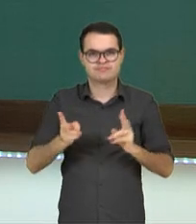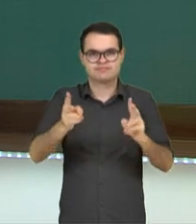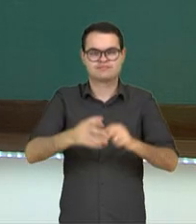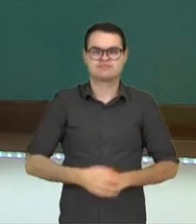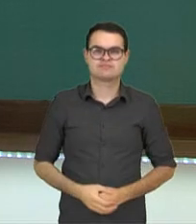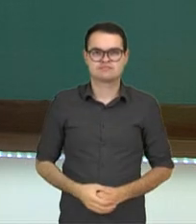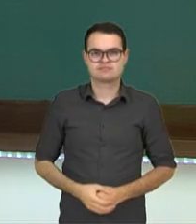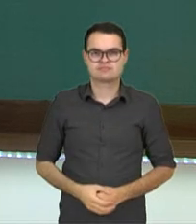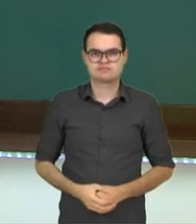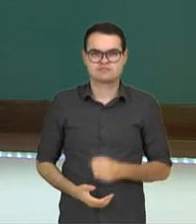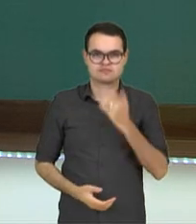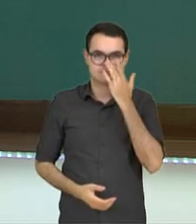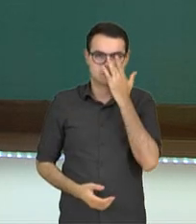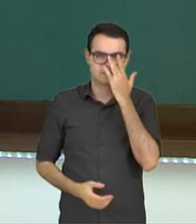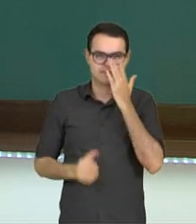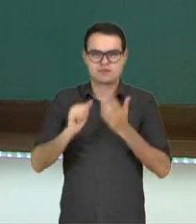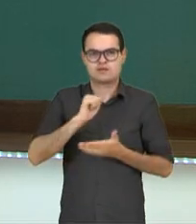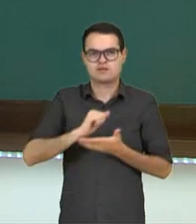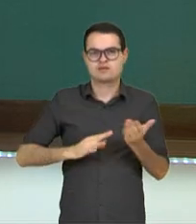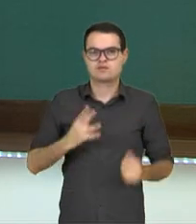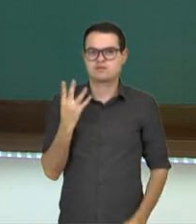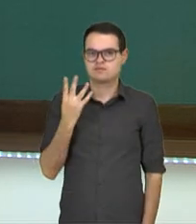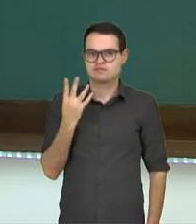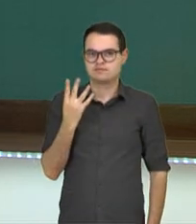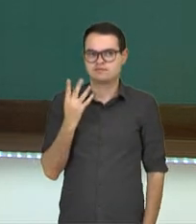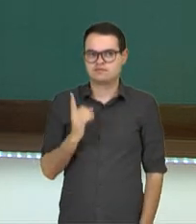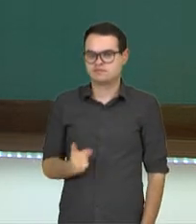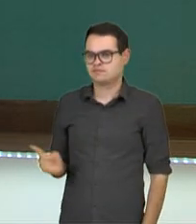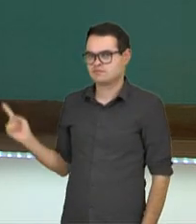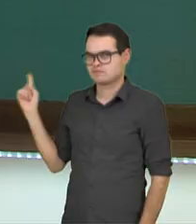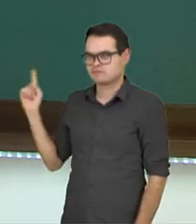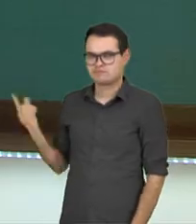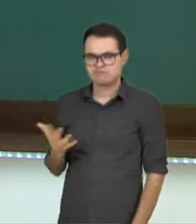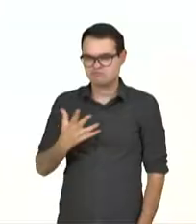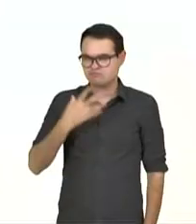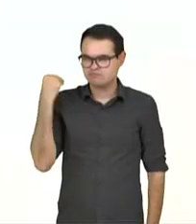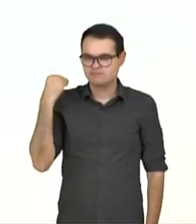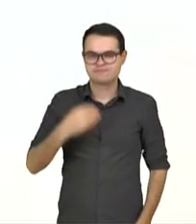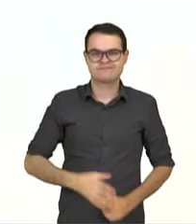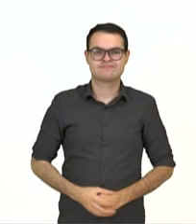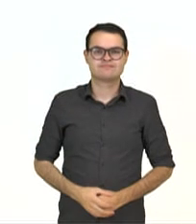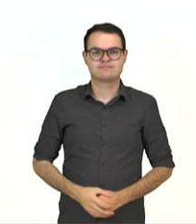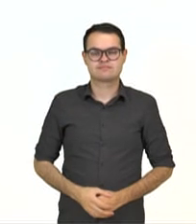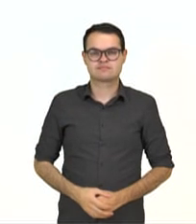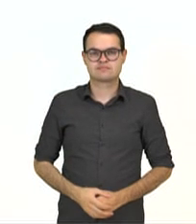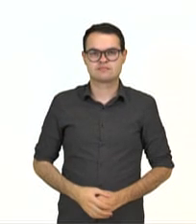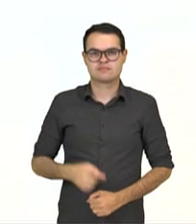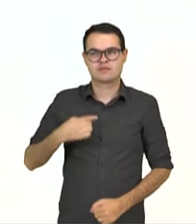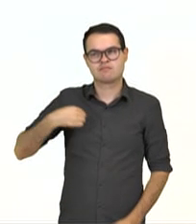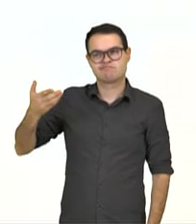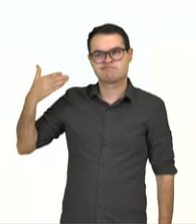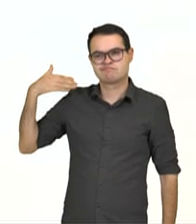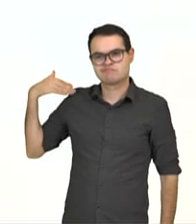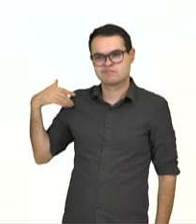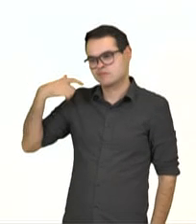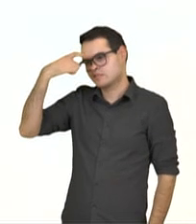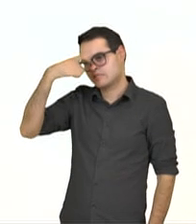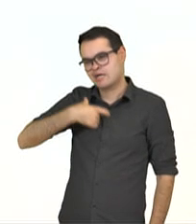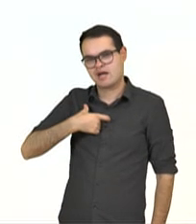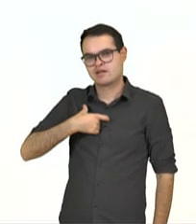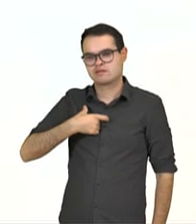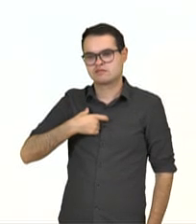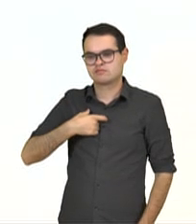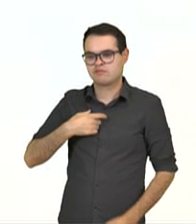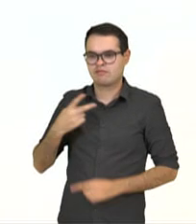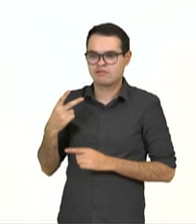adiante? Atividade 4, gente, é essa aqui, ó, no capricho. Eu era um cara sem muito acesso à